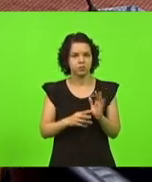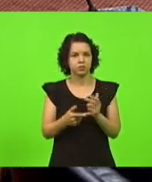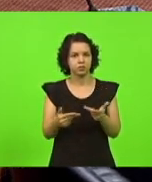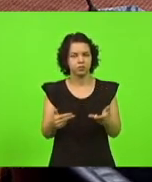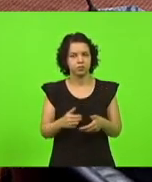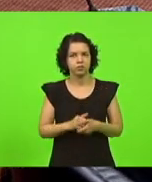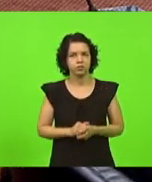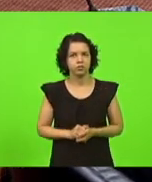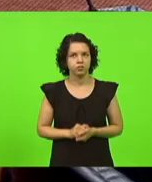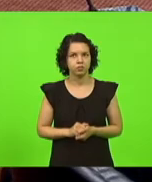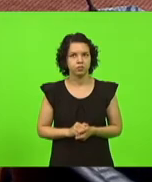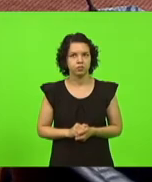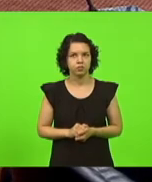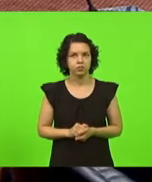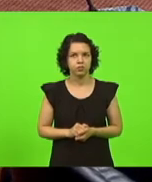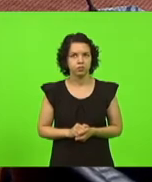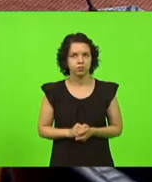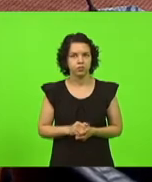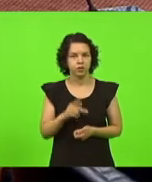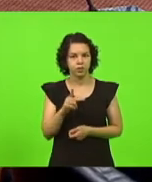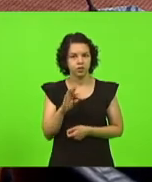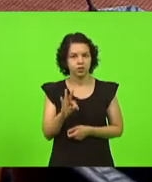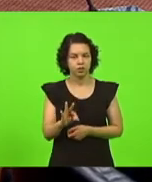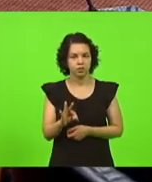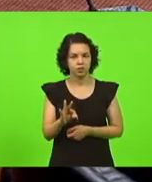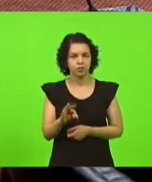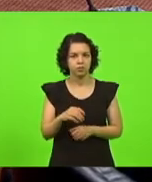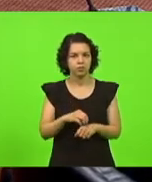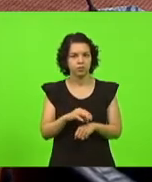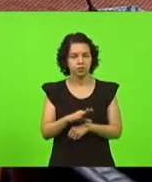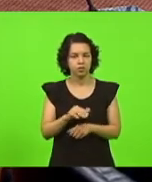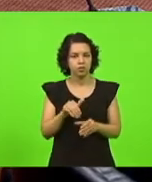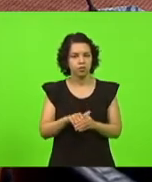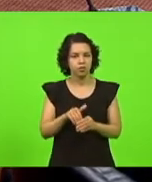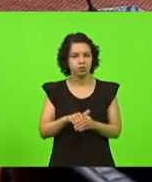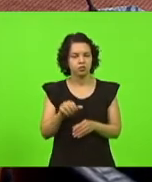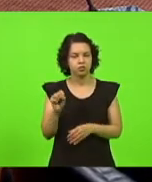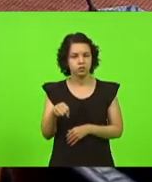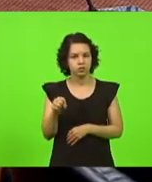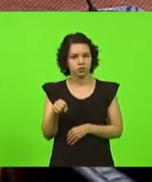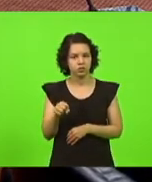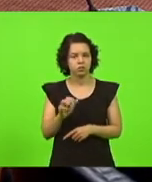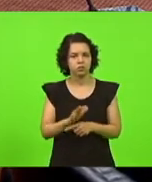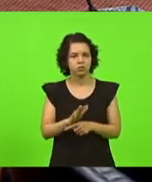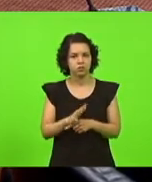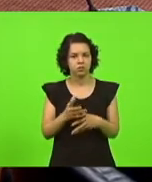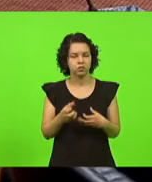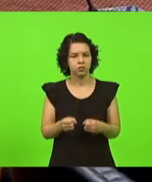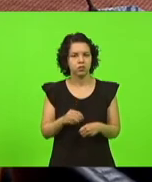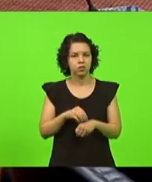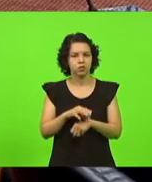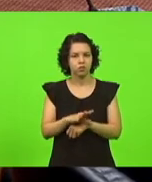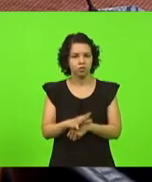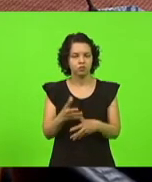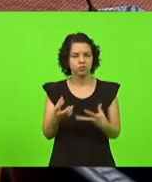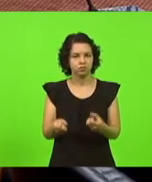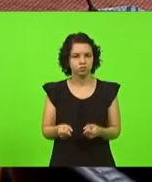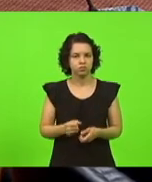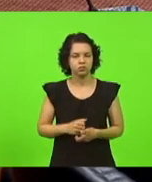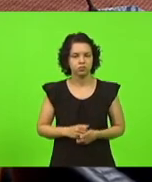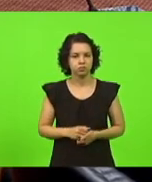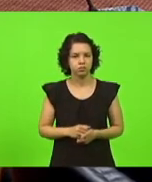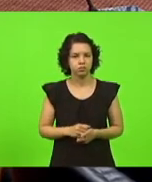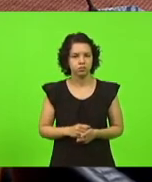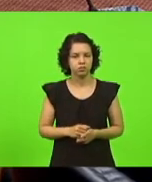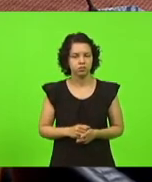bancada do Partido dos Trabalhadores. Senhor presidente, voto sim, votamos favorável, encaminhamos voto favorável. Encaminhamento de voto da bancada